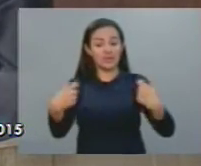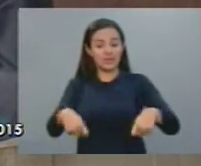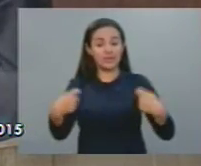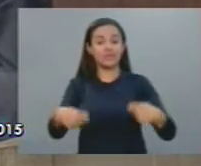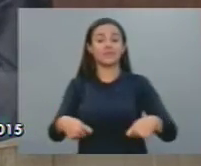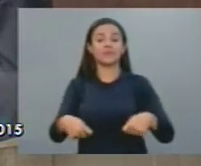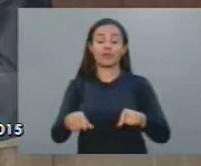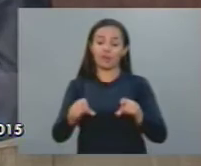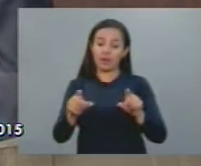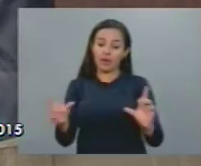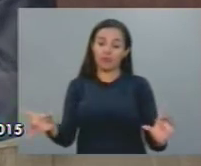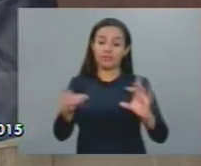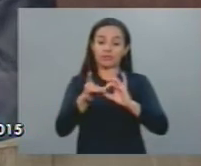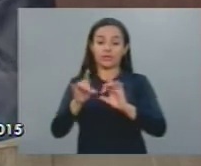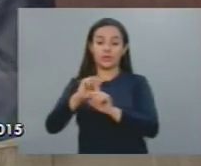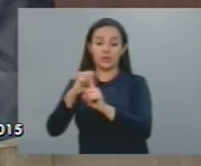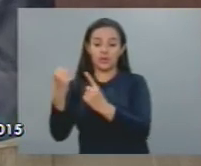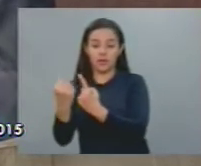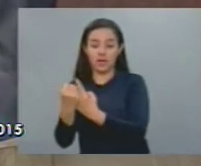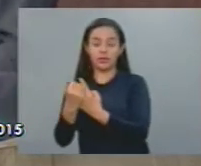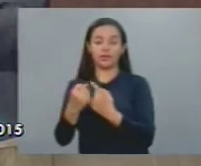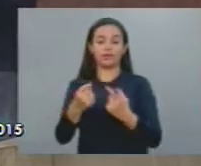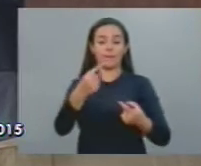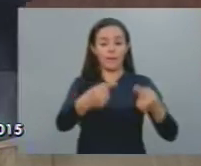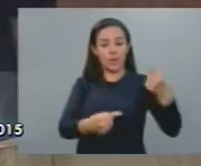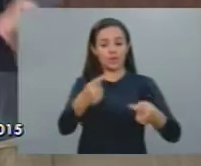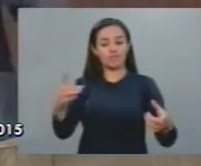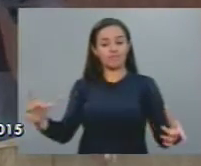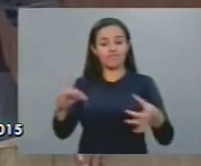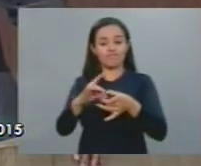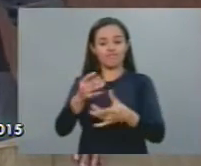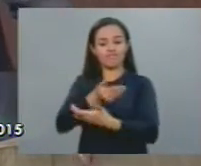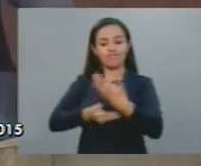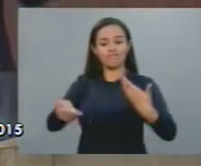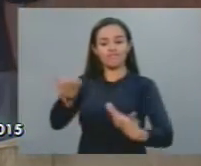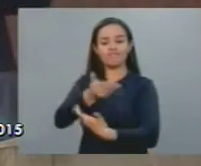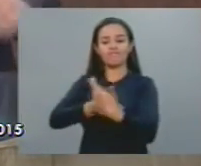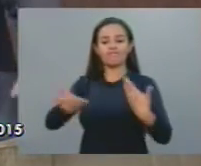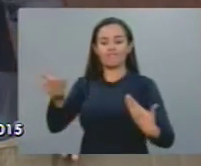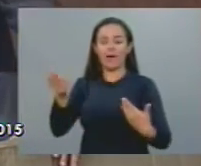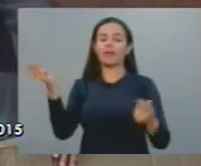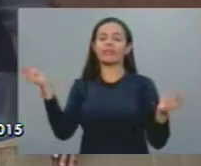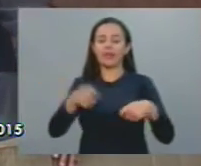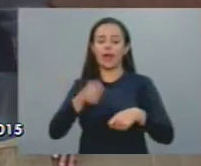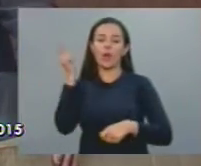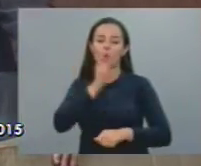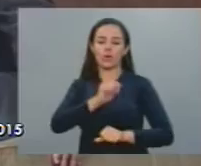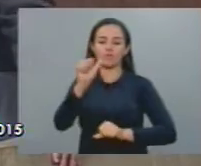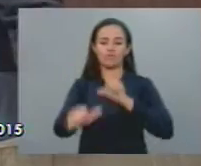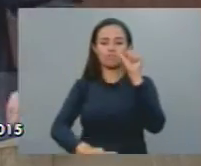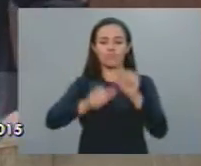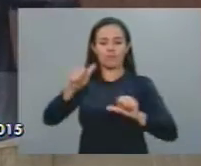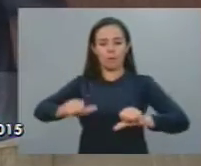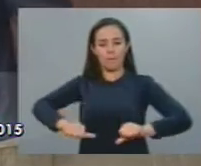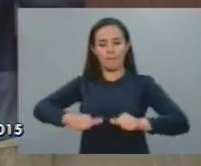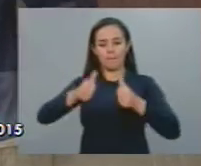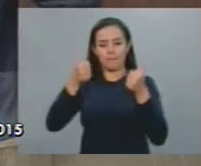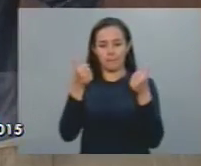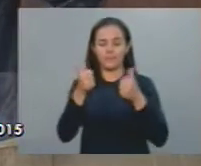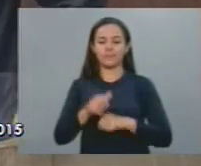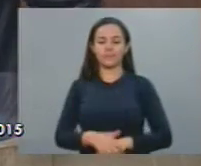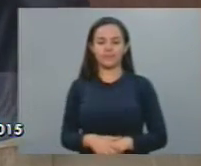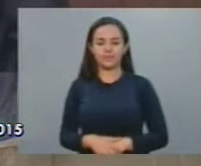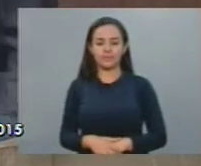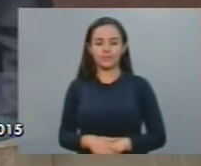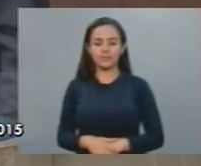política e participação social. Há algumas medidas que foram adotadas aqui,